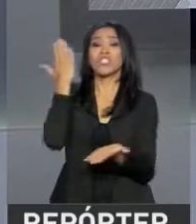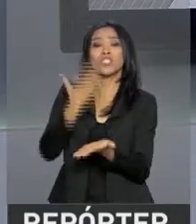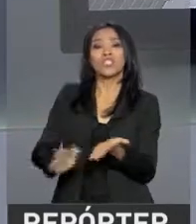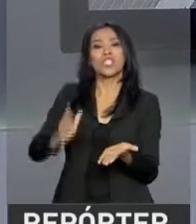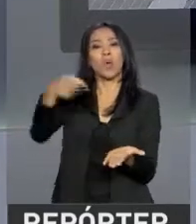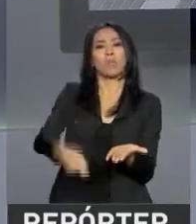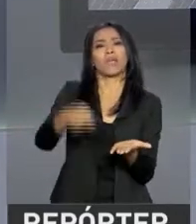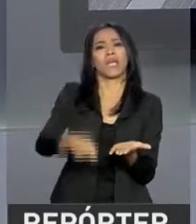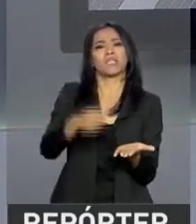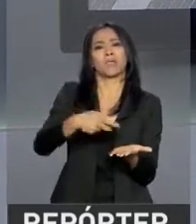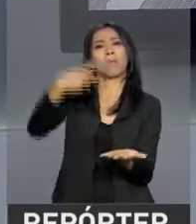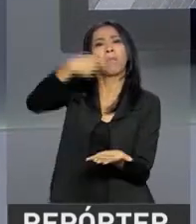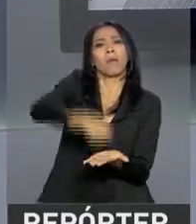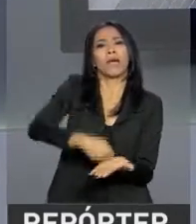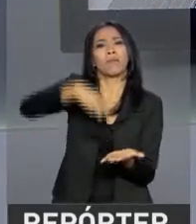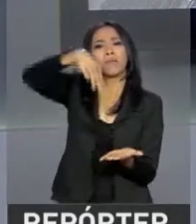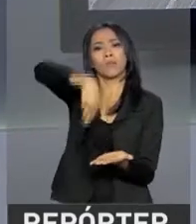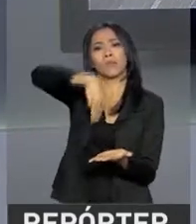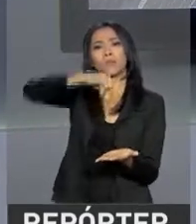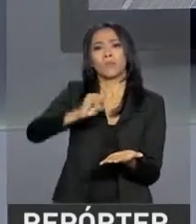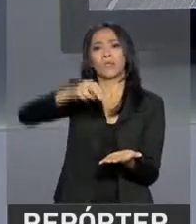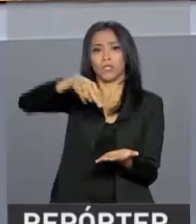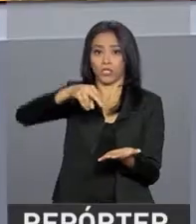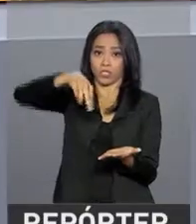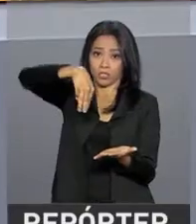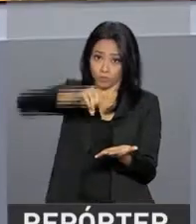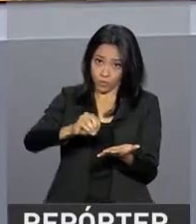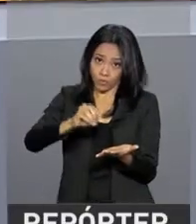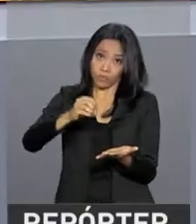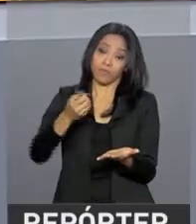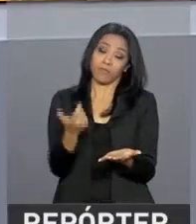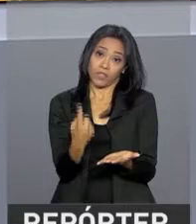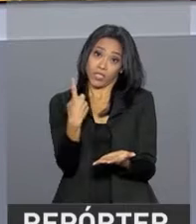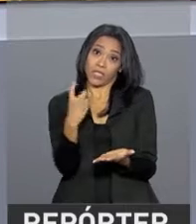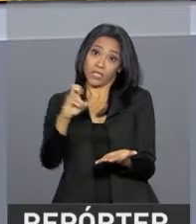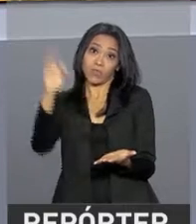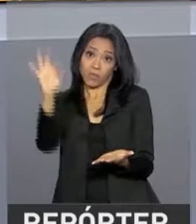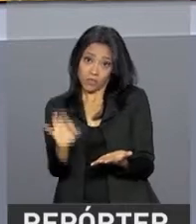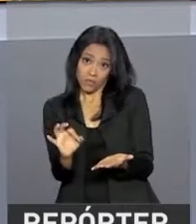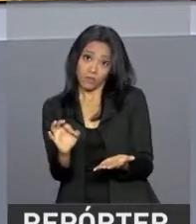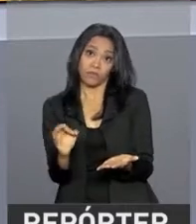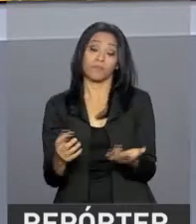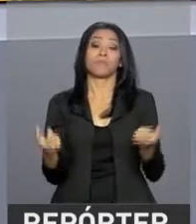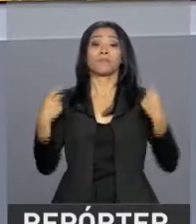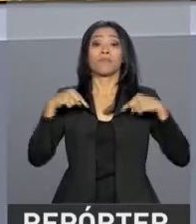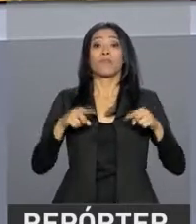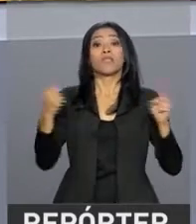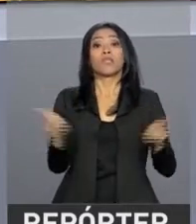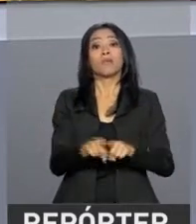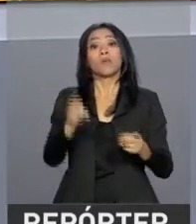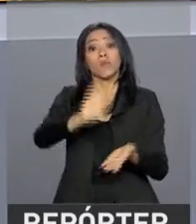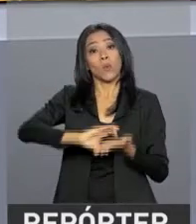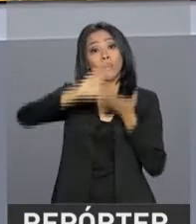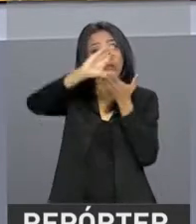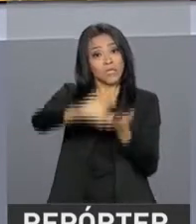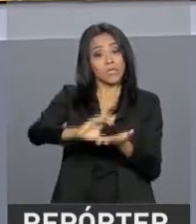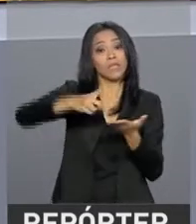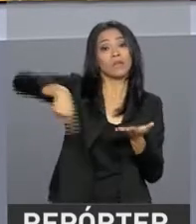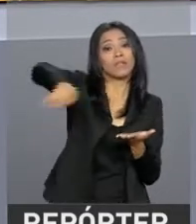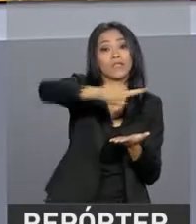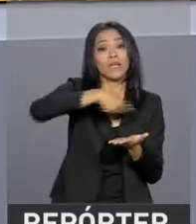pagamento mínimo de 15% da fatura o conselho aprovou ainda a regulamentação da atividade das empresas de tecnologia